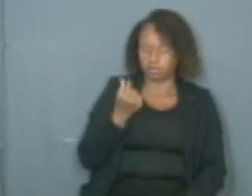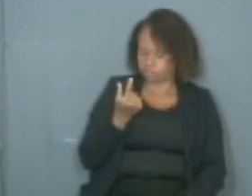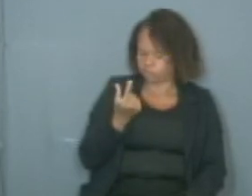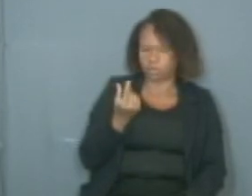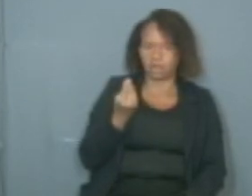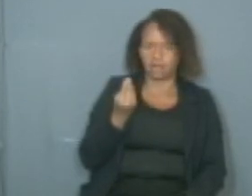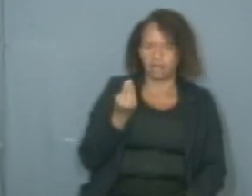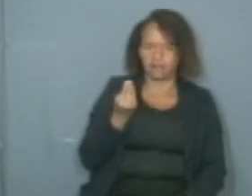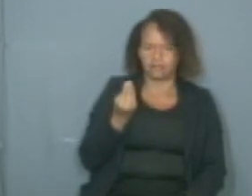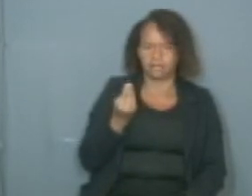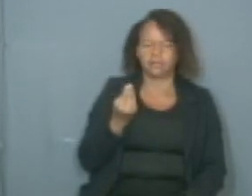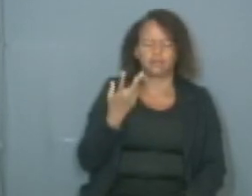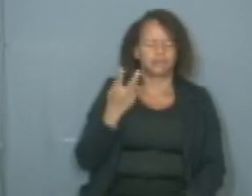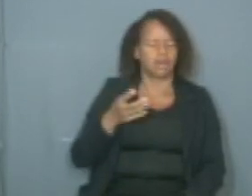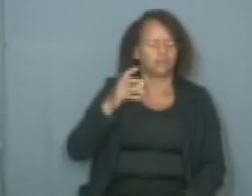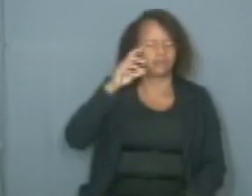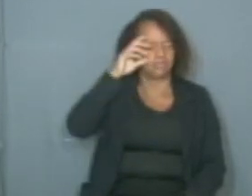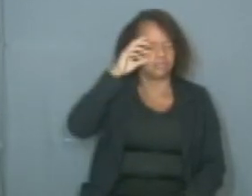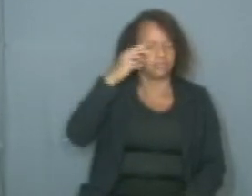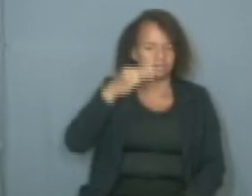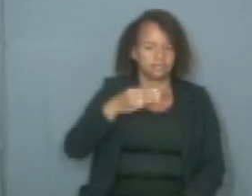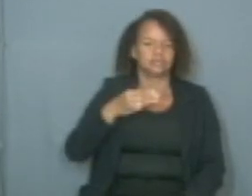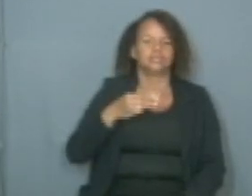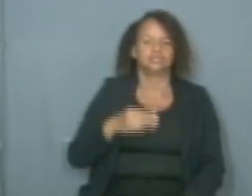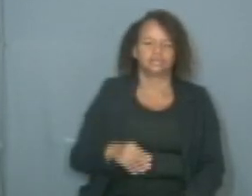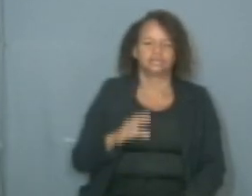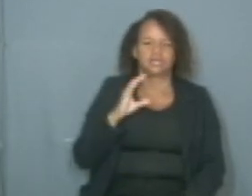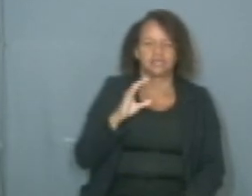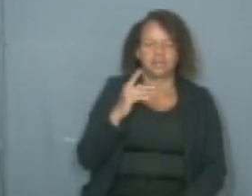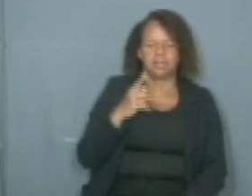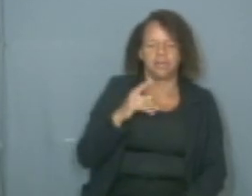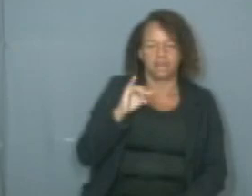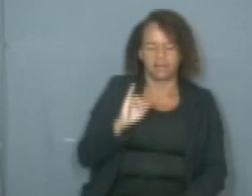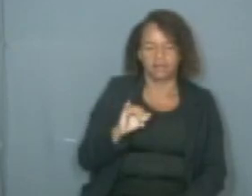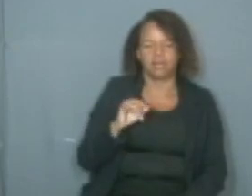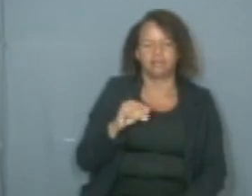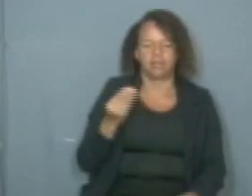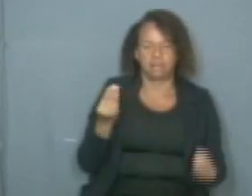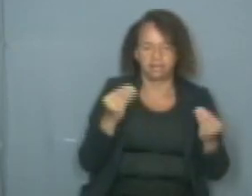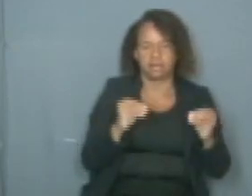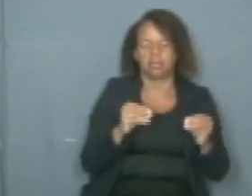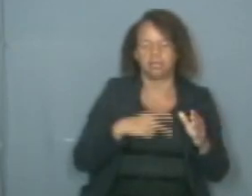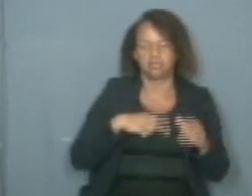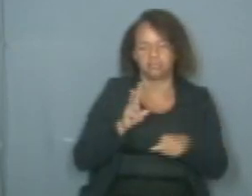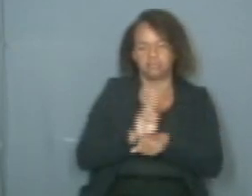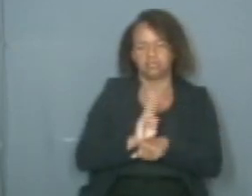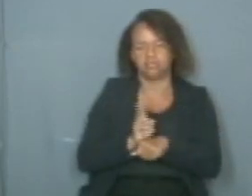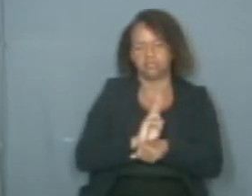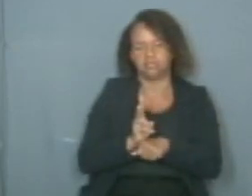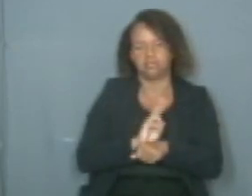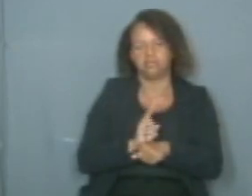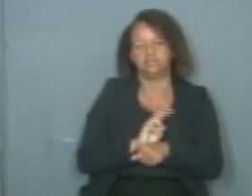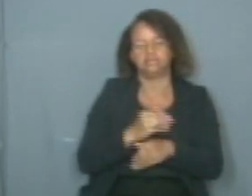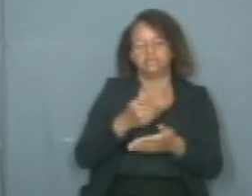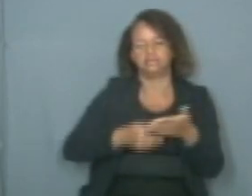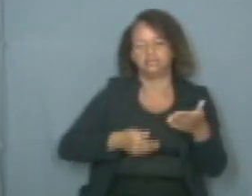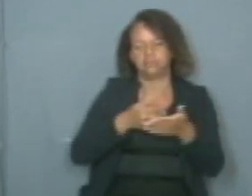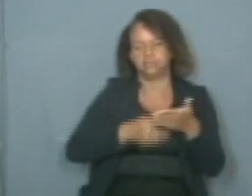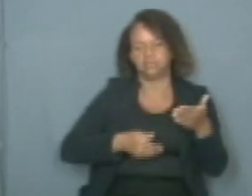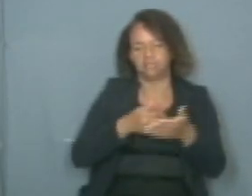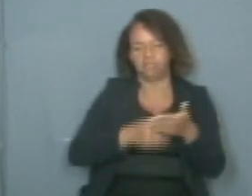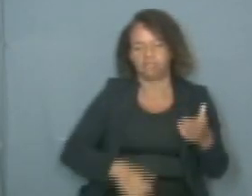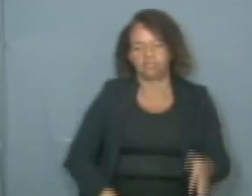É como o vereador Tiago Medina falou bem. Vamos botar CPI para poder a gente fiscalizar esses contratos, tá